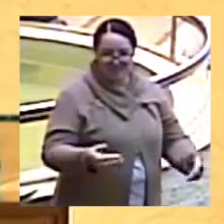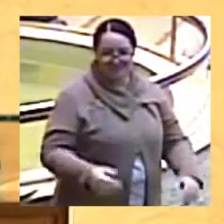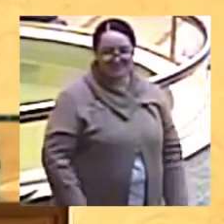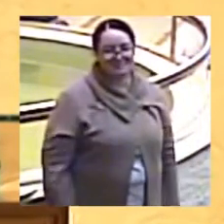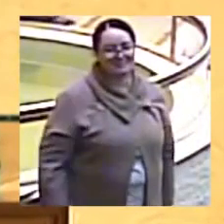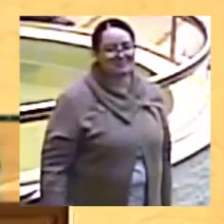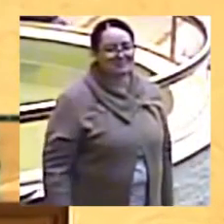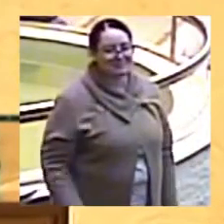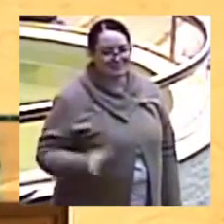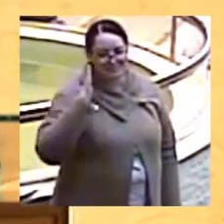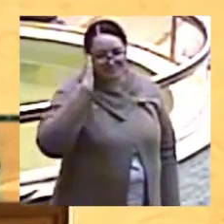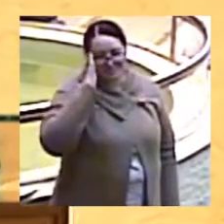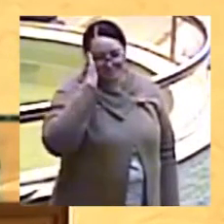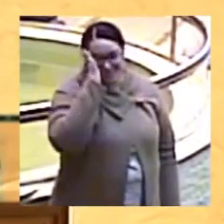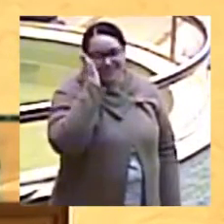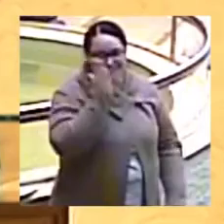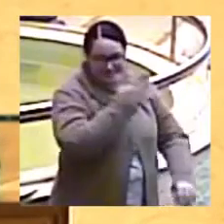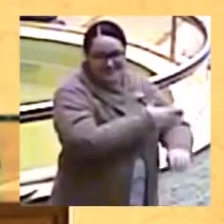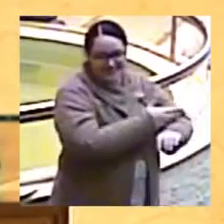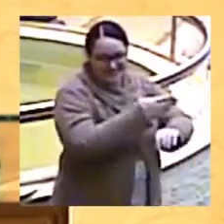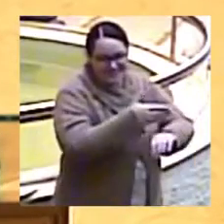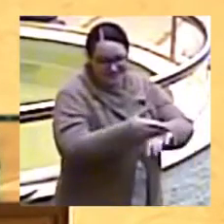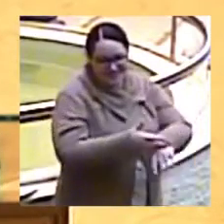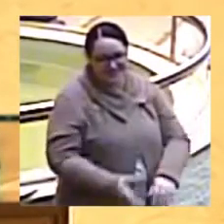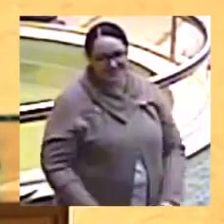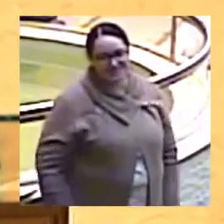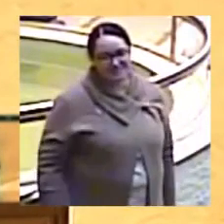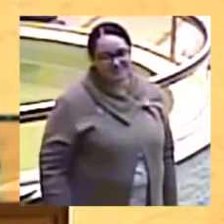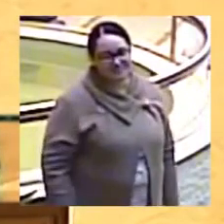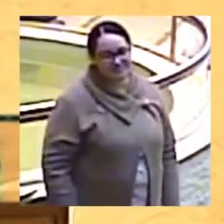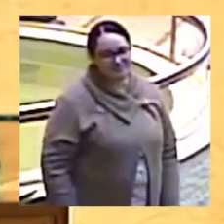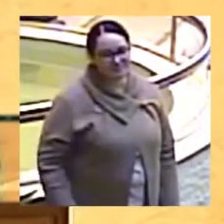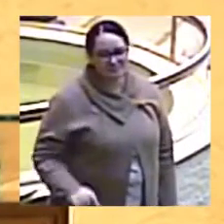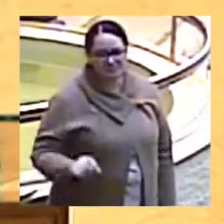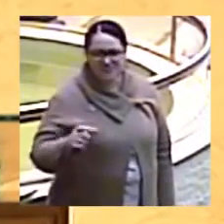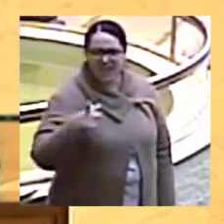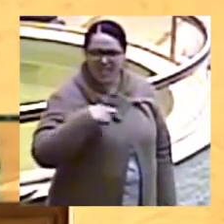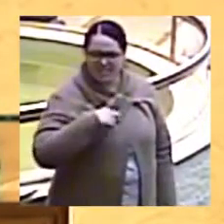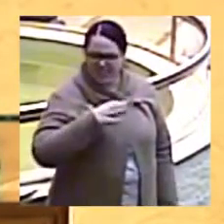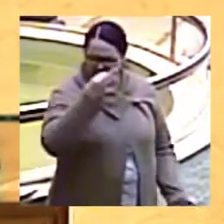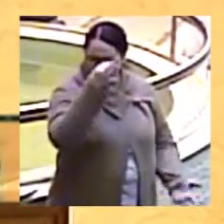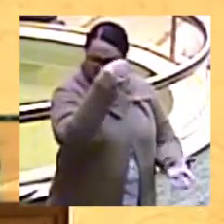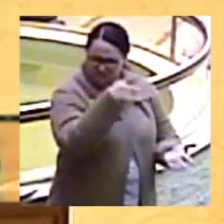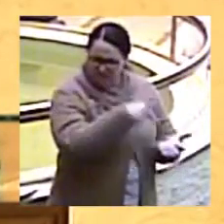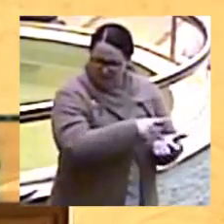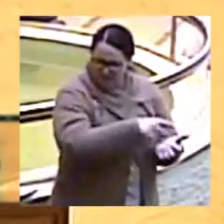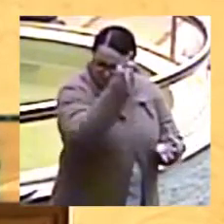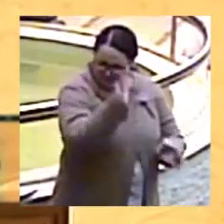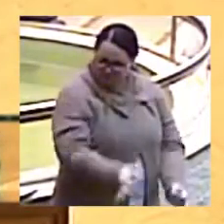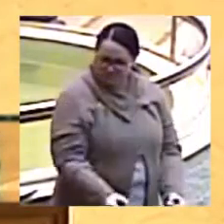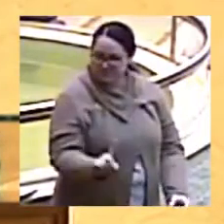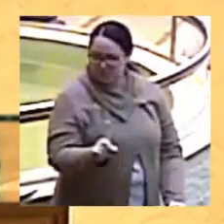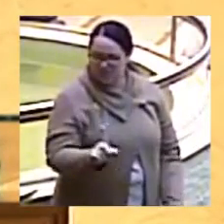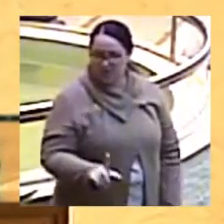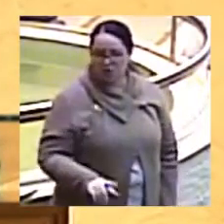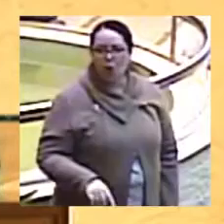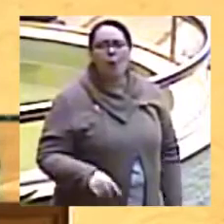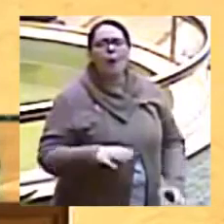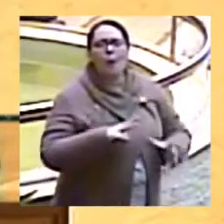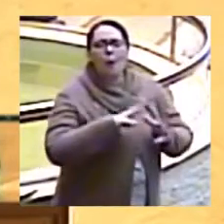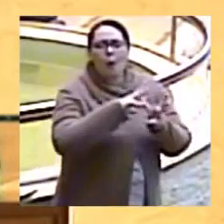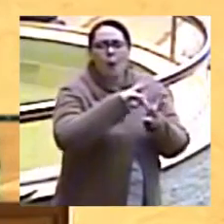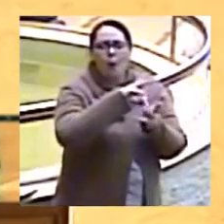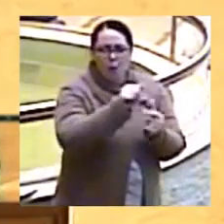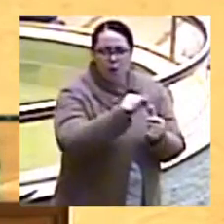do pós-modernismo é que não existe uma verdade absoluta, e o mundo tem que ser construído, baseado no caos absoluto.